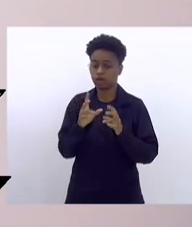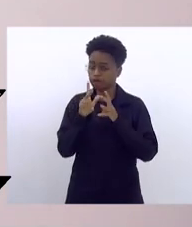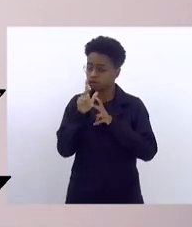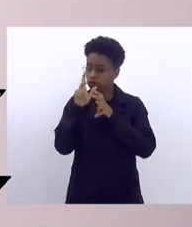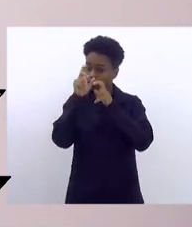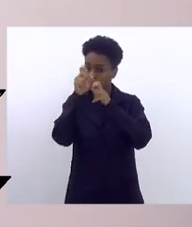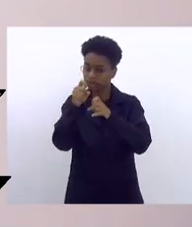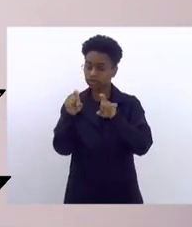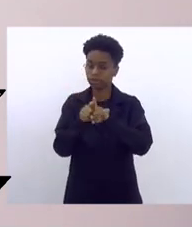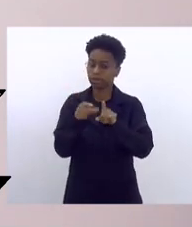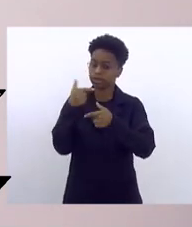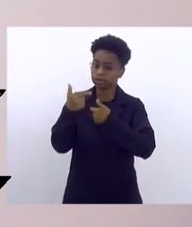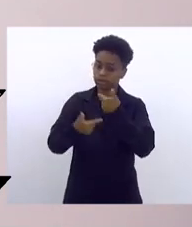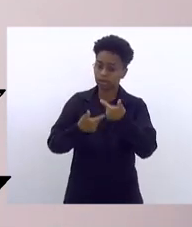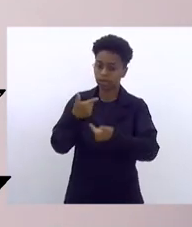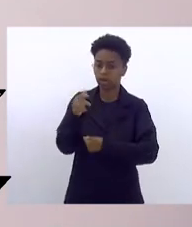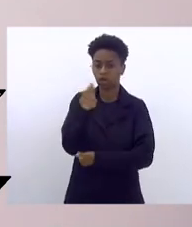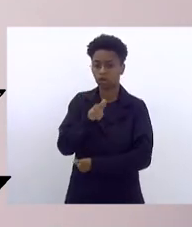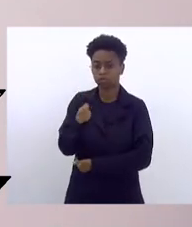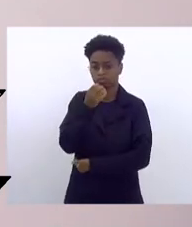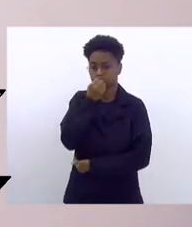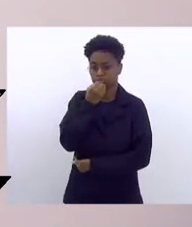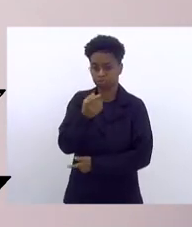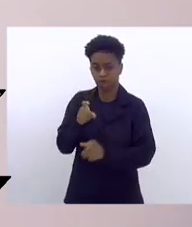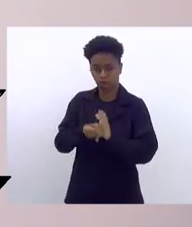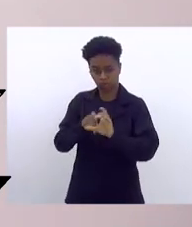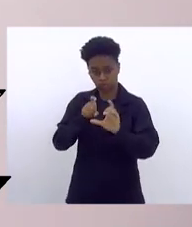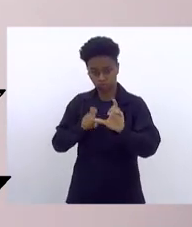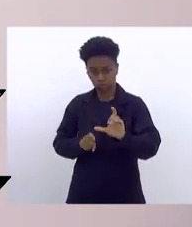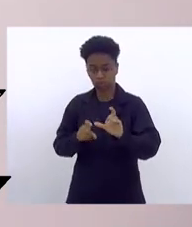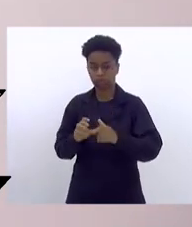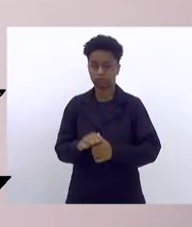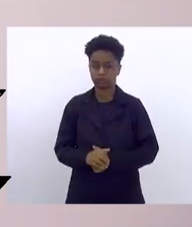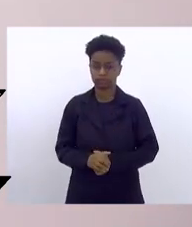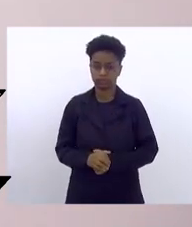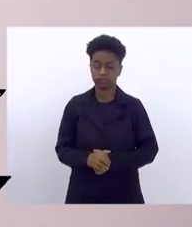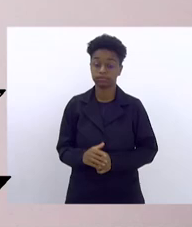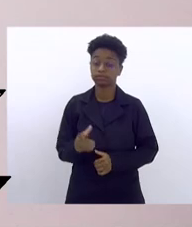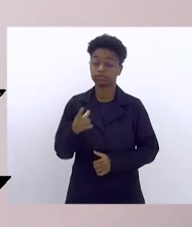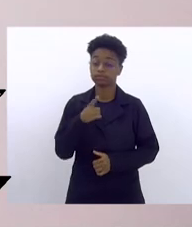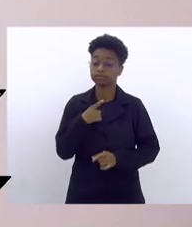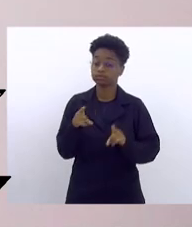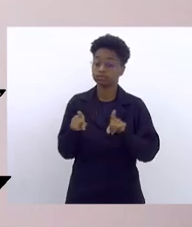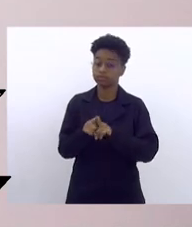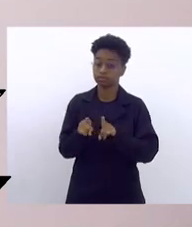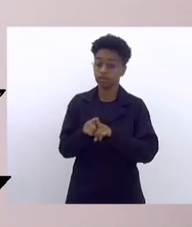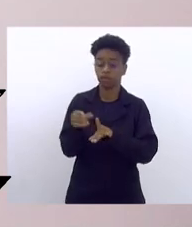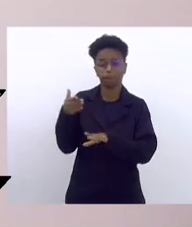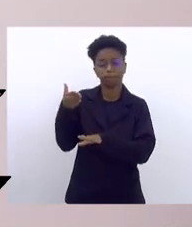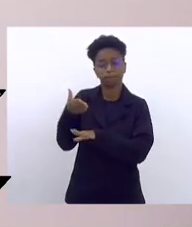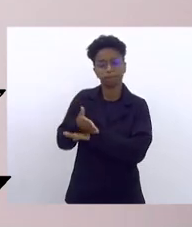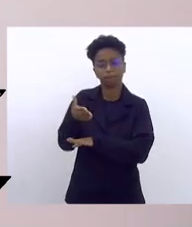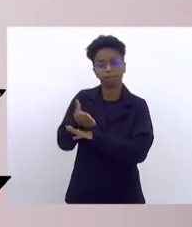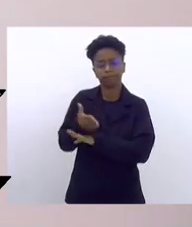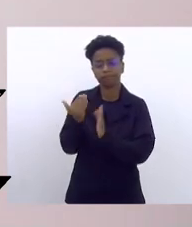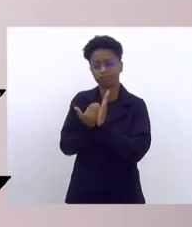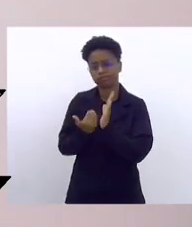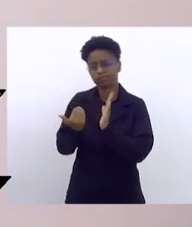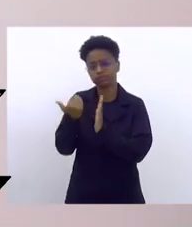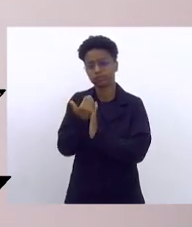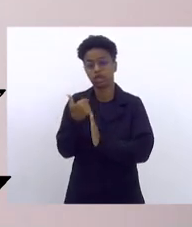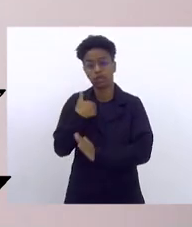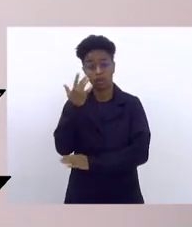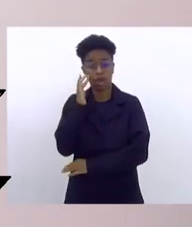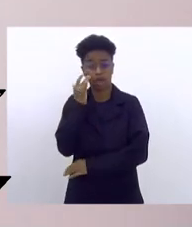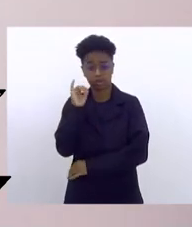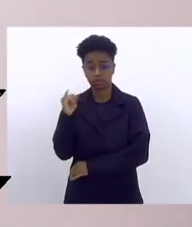e trabalhem e façam um bom uso da sua autonomia e ela tem um caráter muito participativo e eu acho que isso é